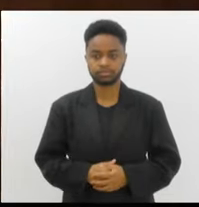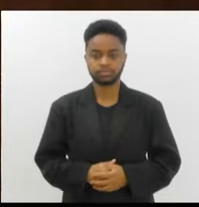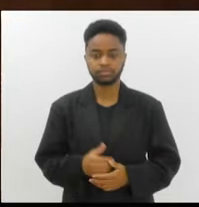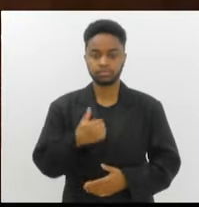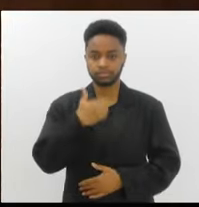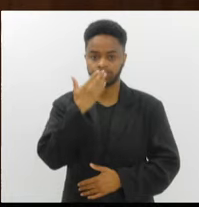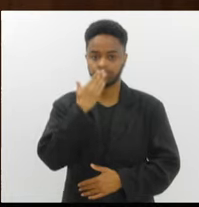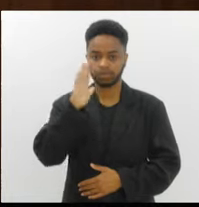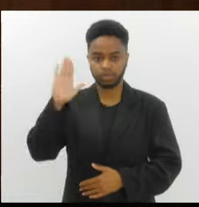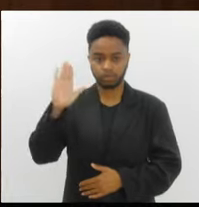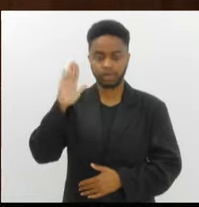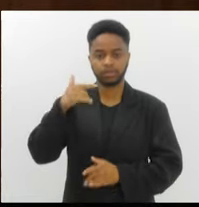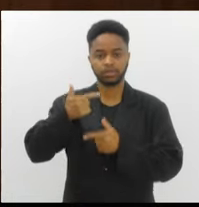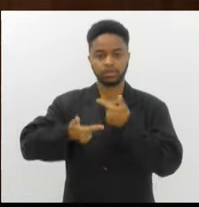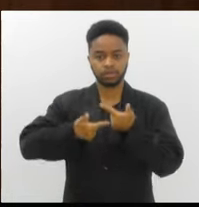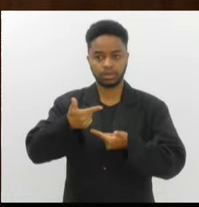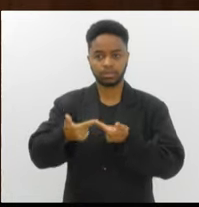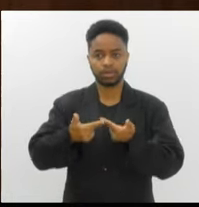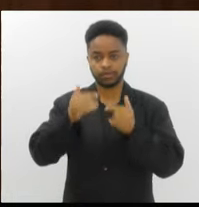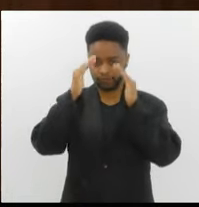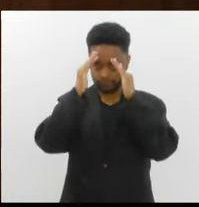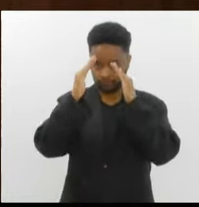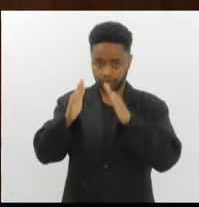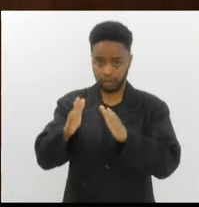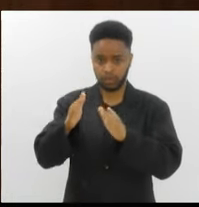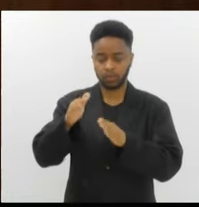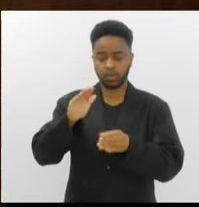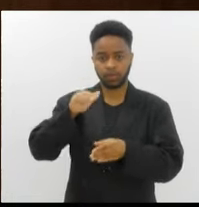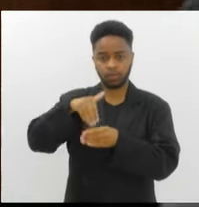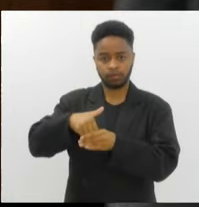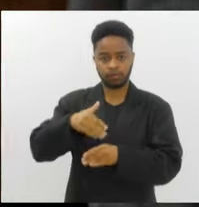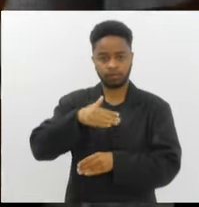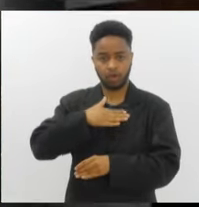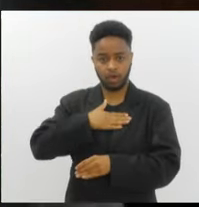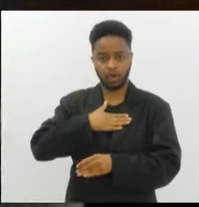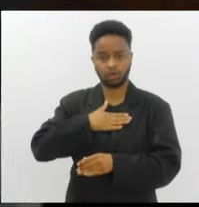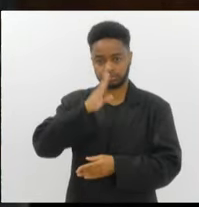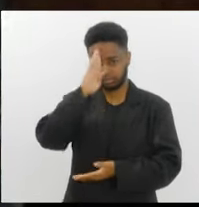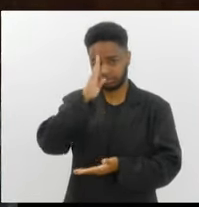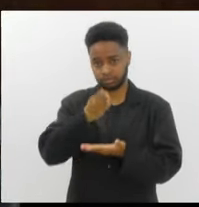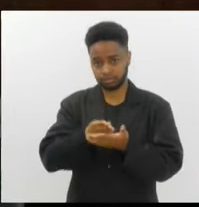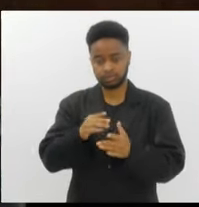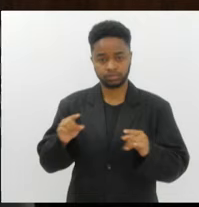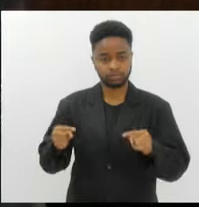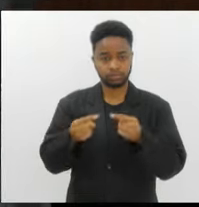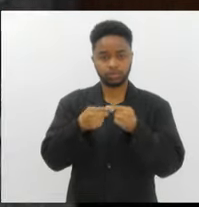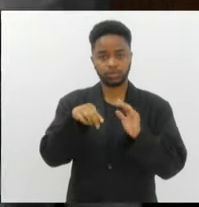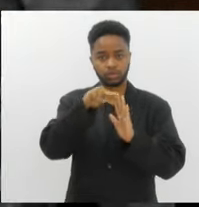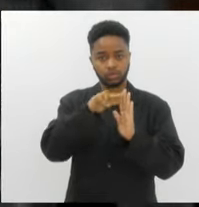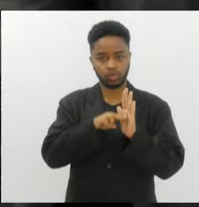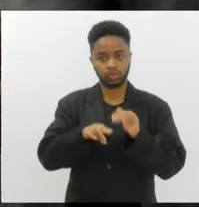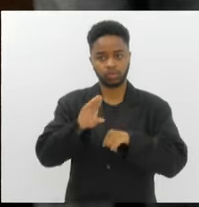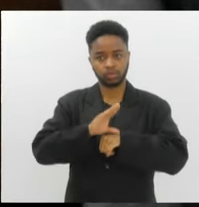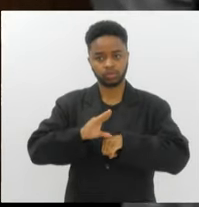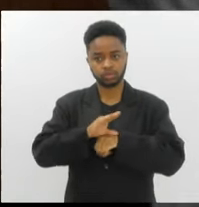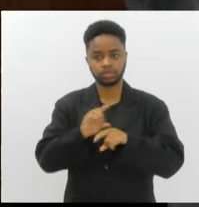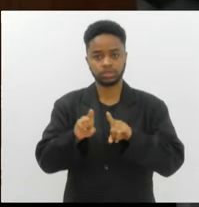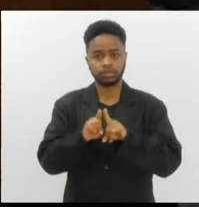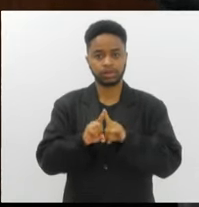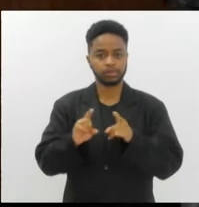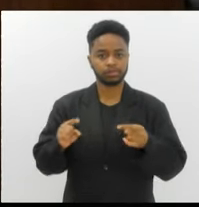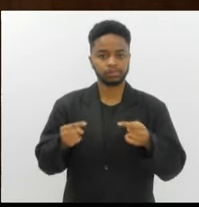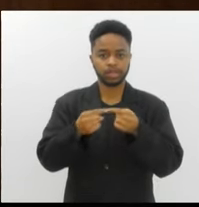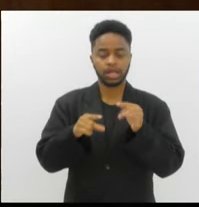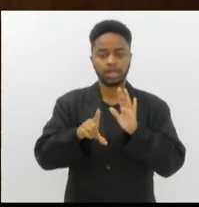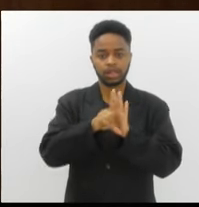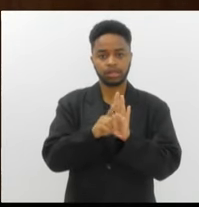Prometo desempenhar fielmente o mandato que me foi confiado dentro das normas constitucionais e legais da República e do